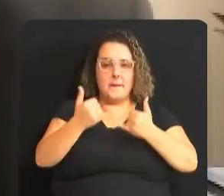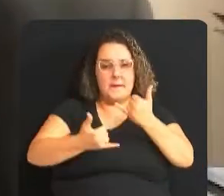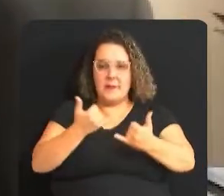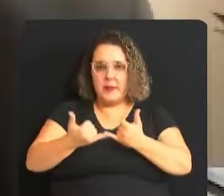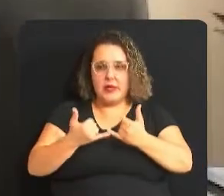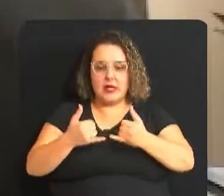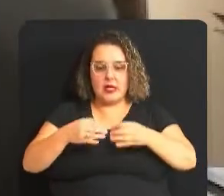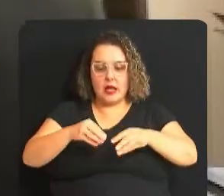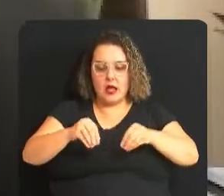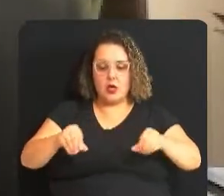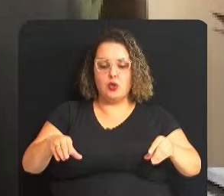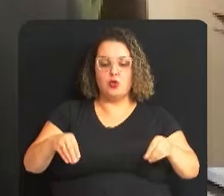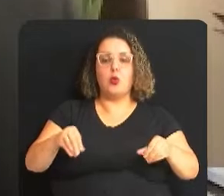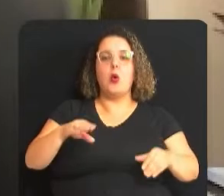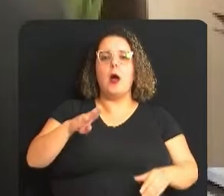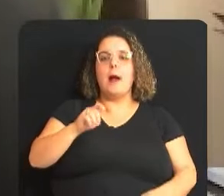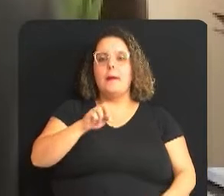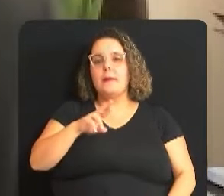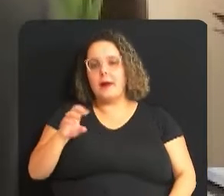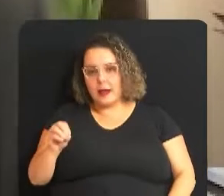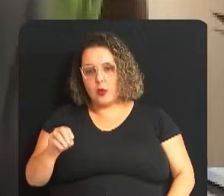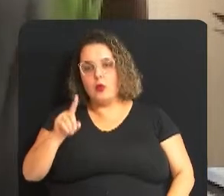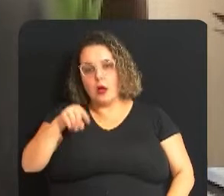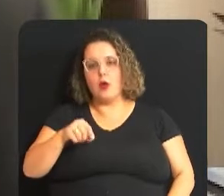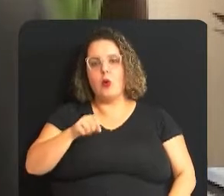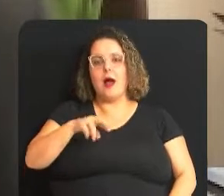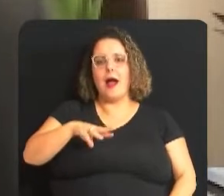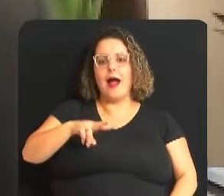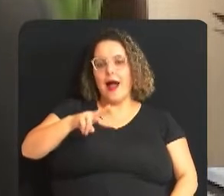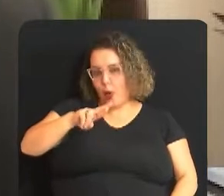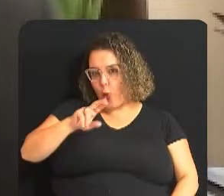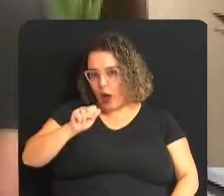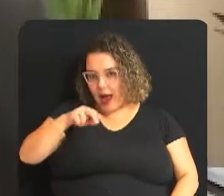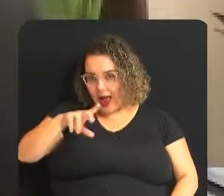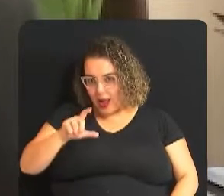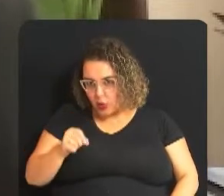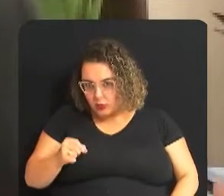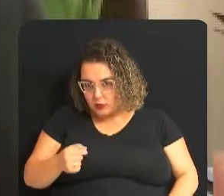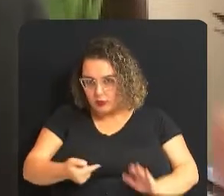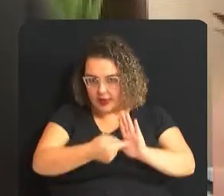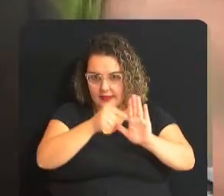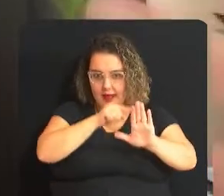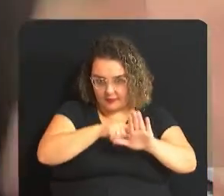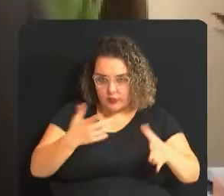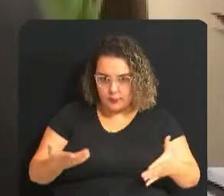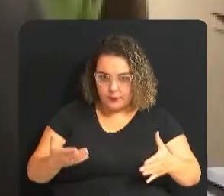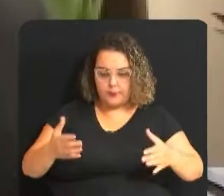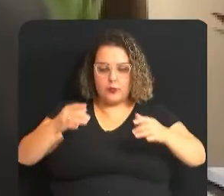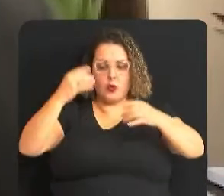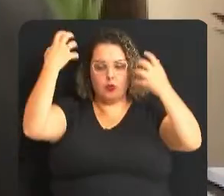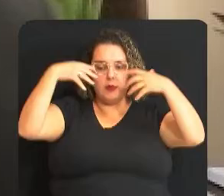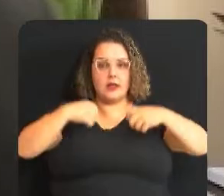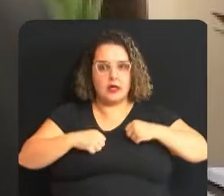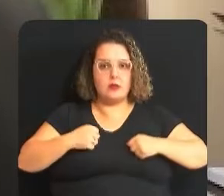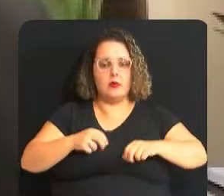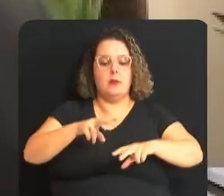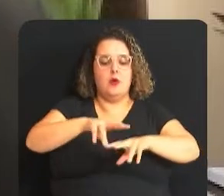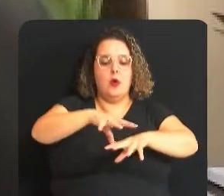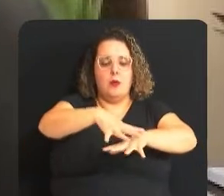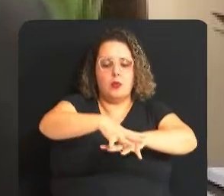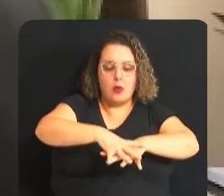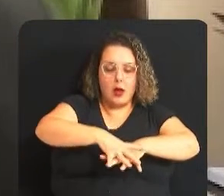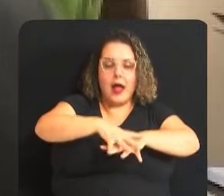ralo. Então, a via de saída da pia é o ralo da pia. A via de saída do nosso corpo é a